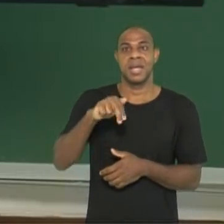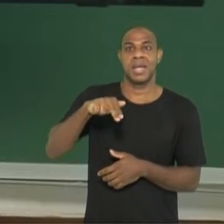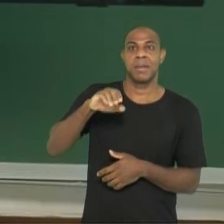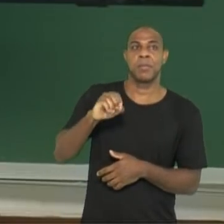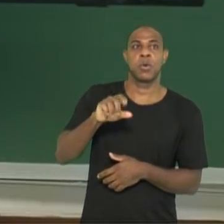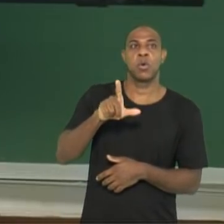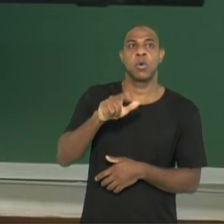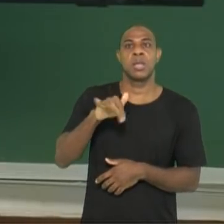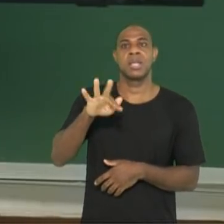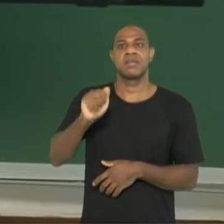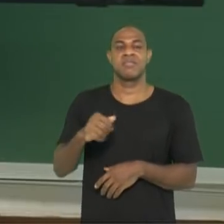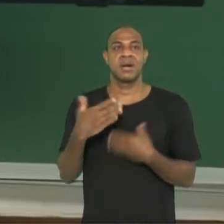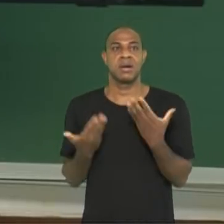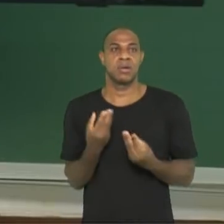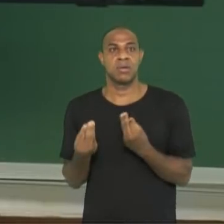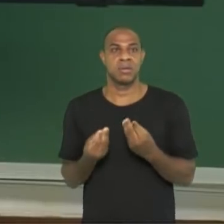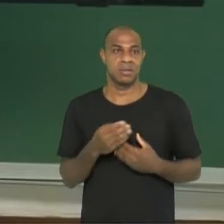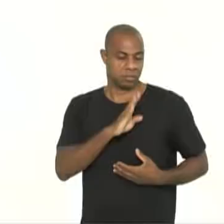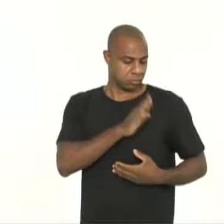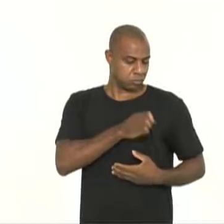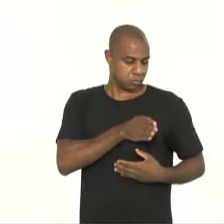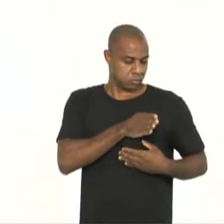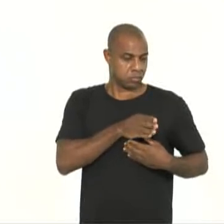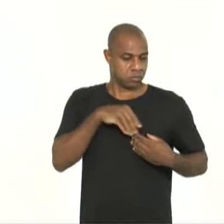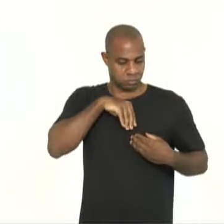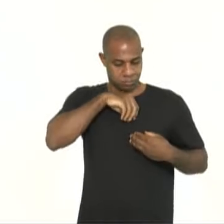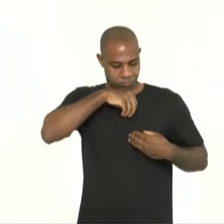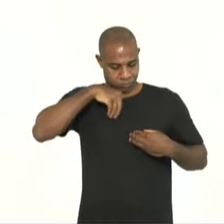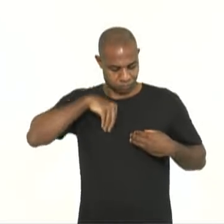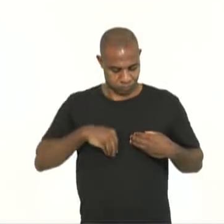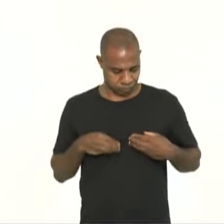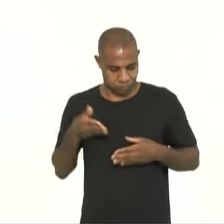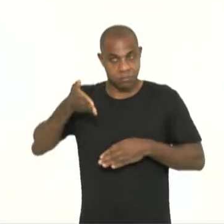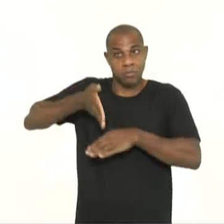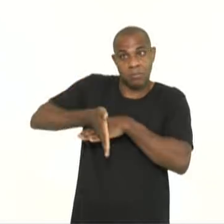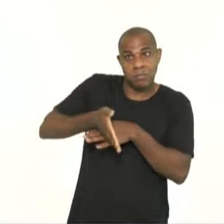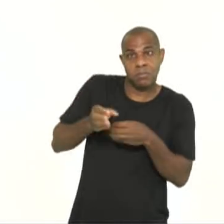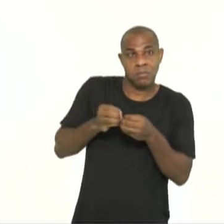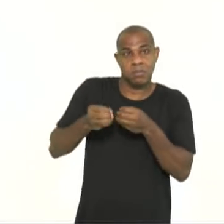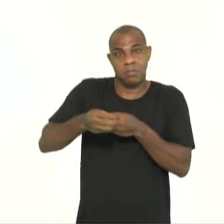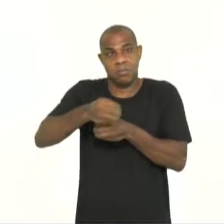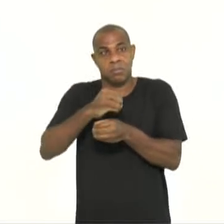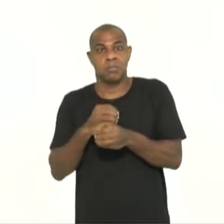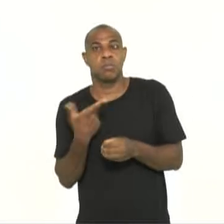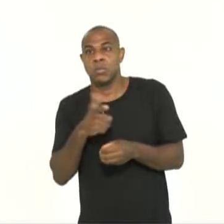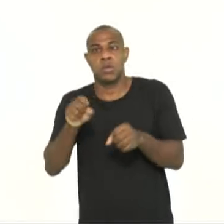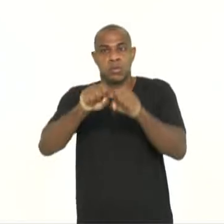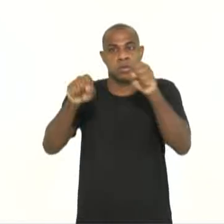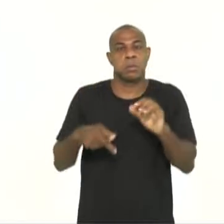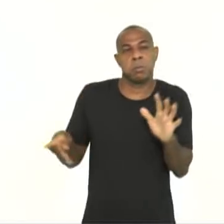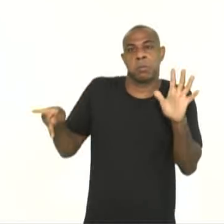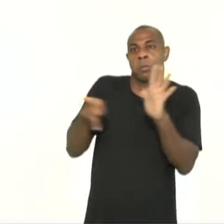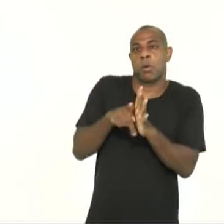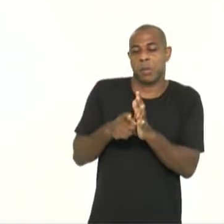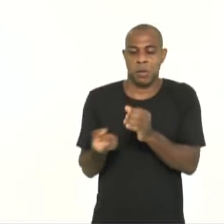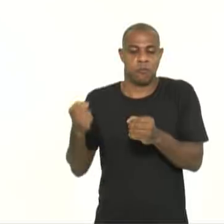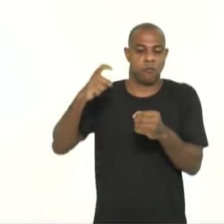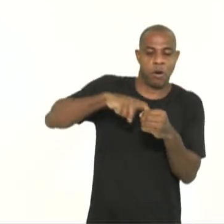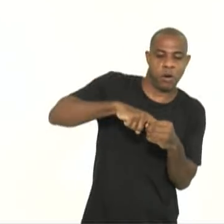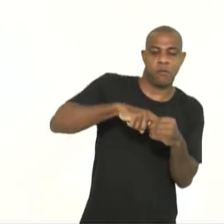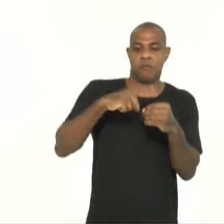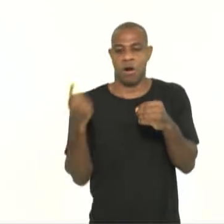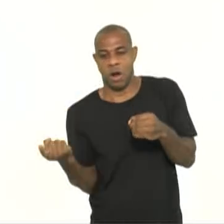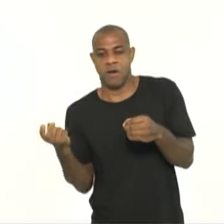dentro do coração e vai pelos vasos até entrar dentro das células. Não tem um sistema onde ela fica indo e voltando. Ela